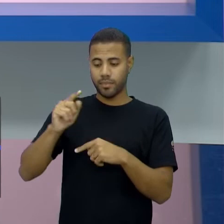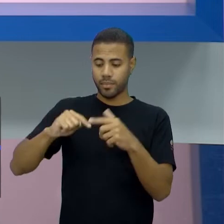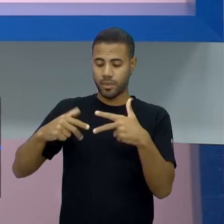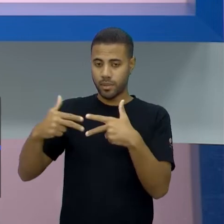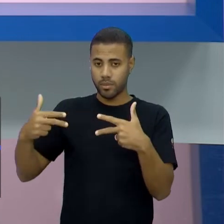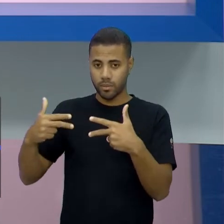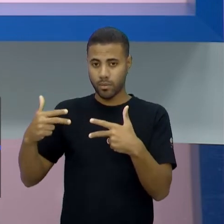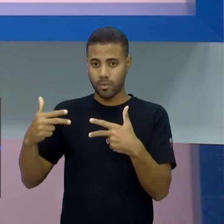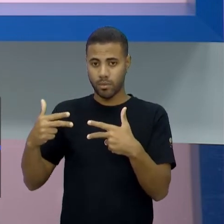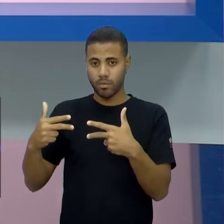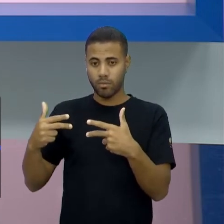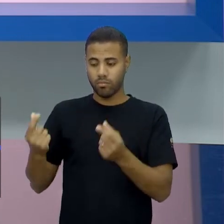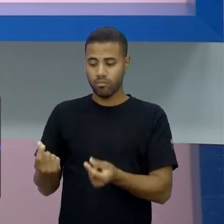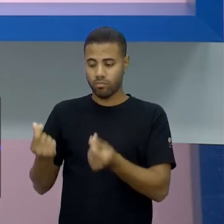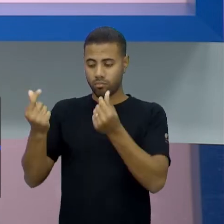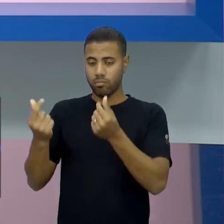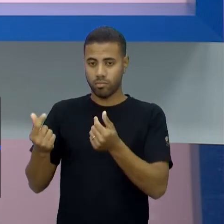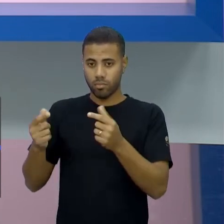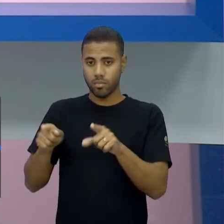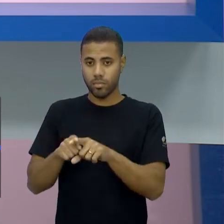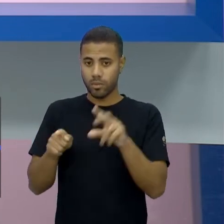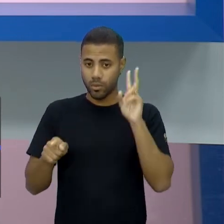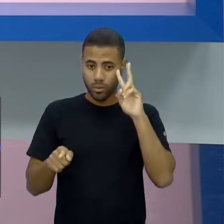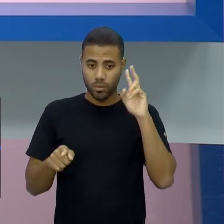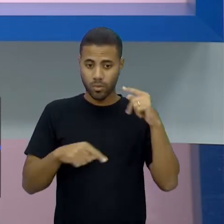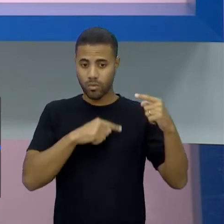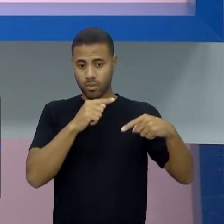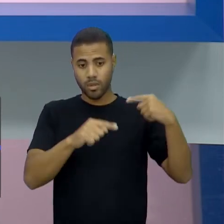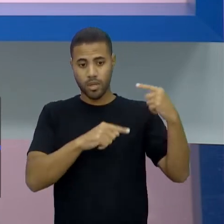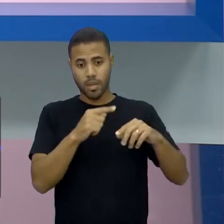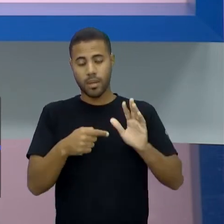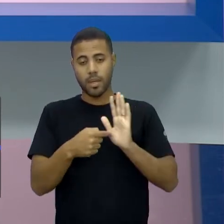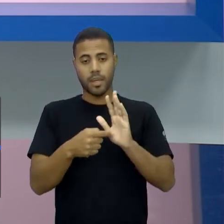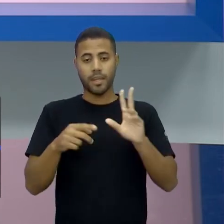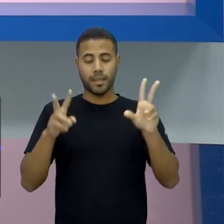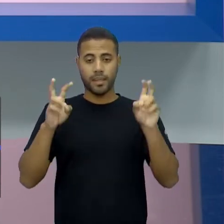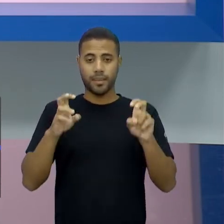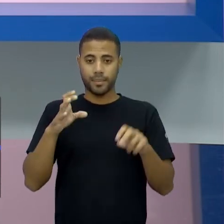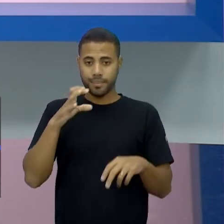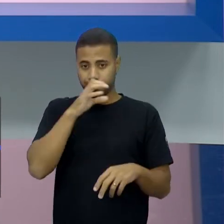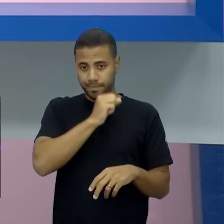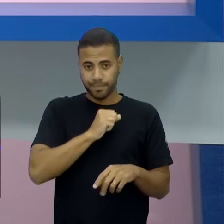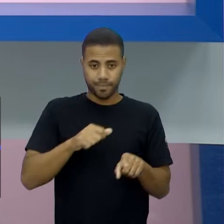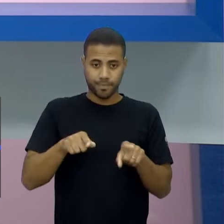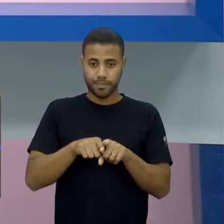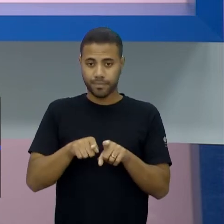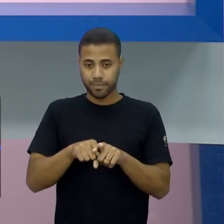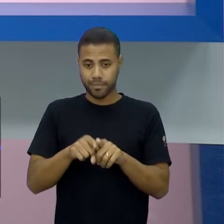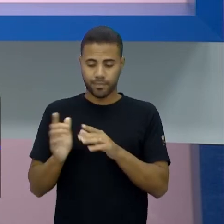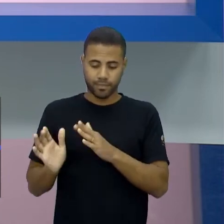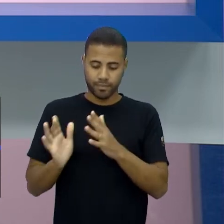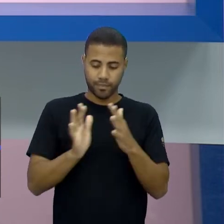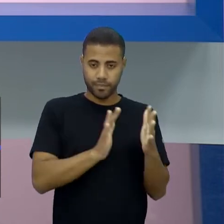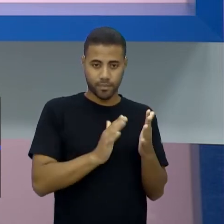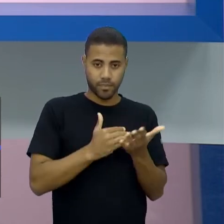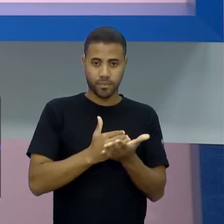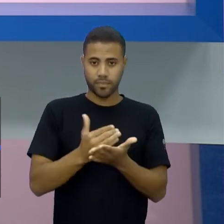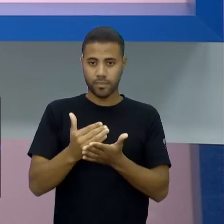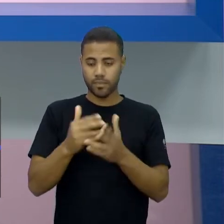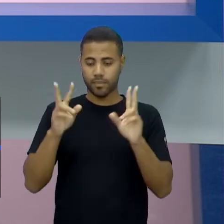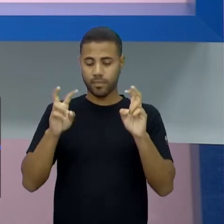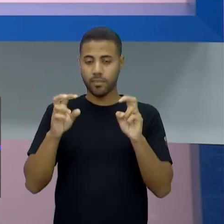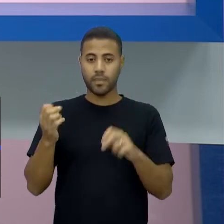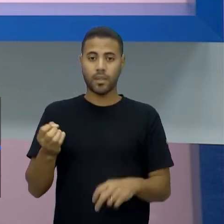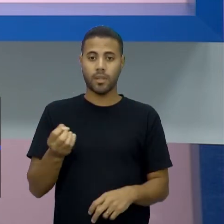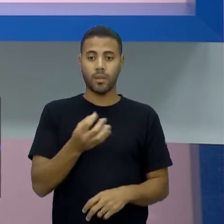material e imaterial. A gente vai rever, né, esse tema bem rapidinho e aí sim a gente vai entrar no tema novo,